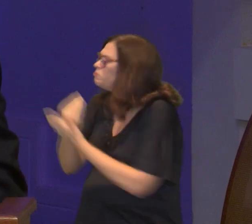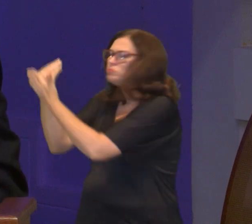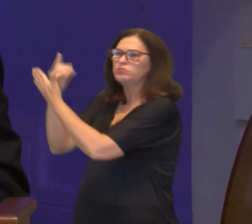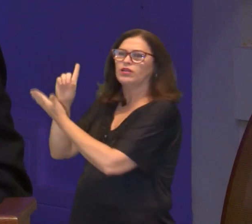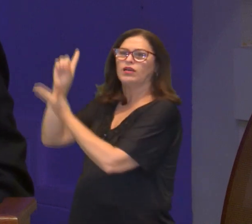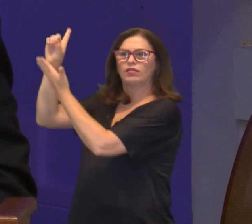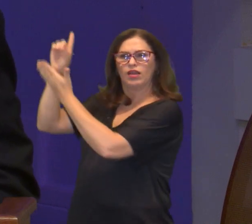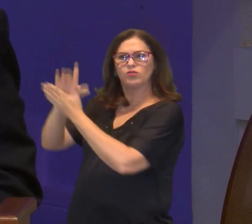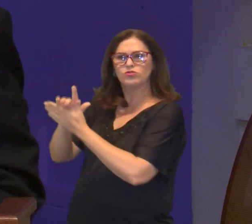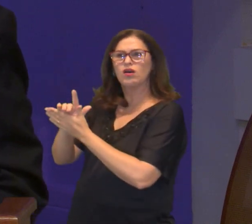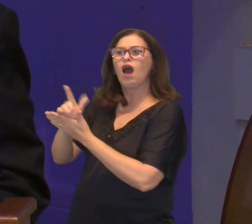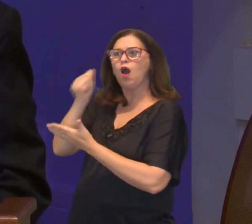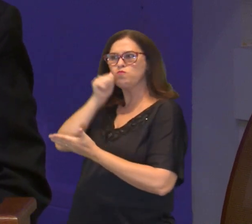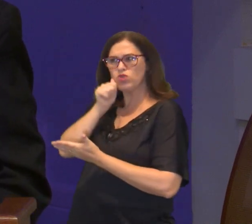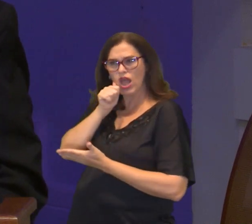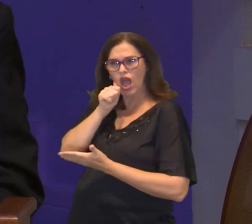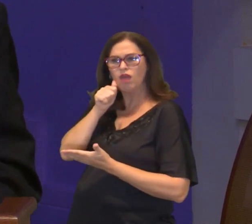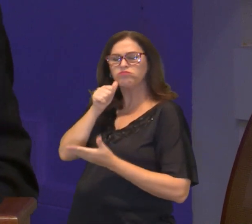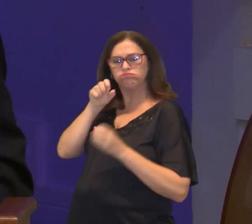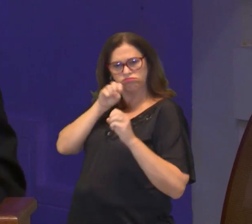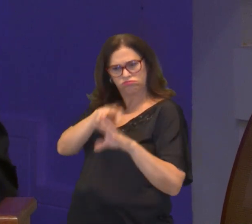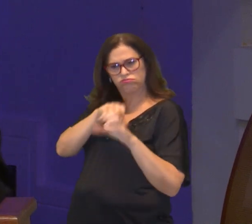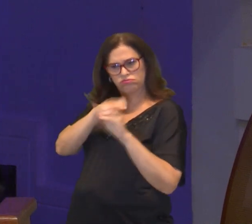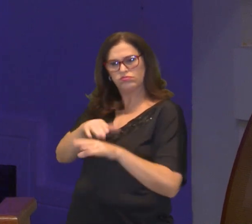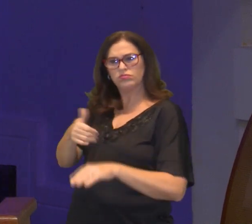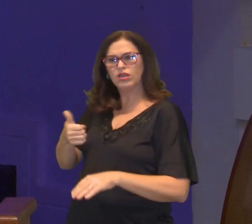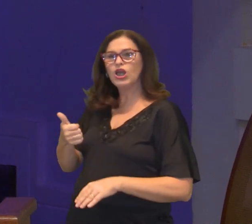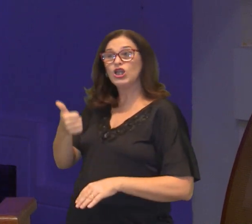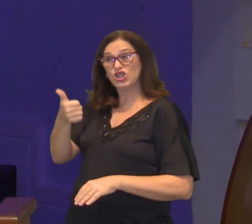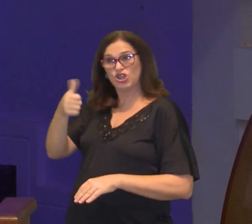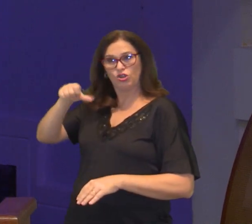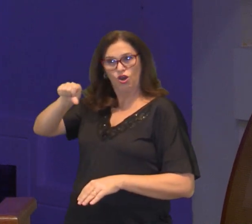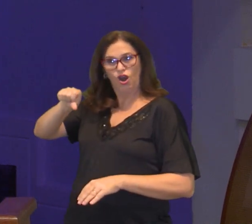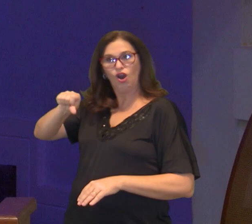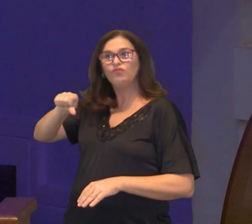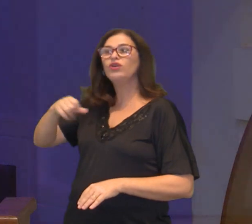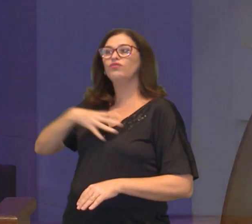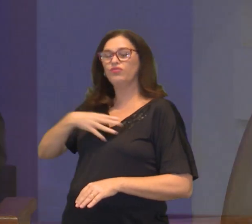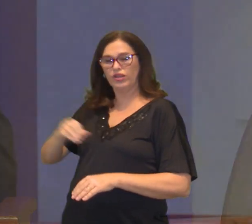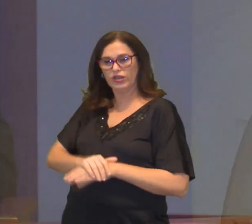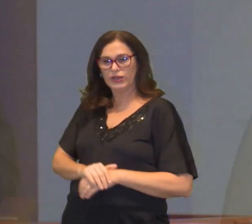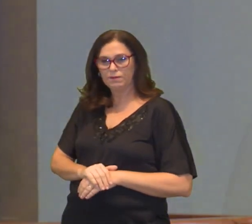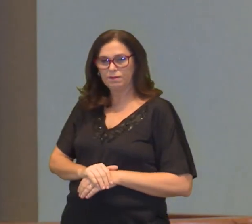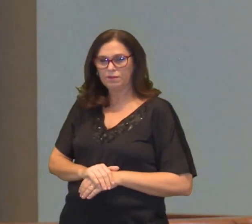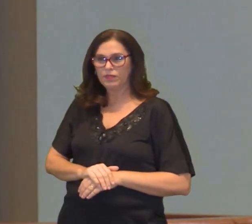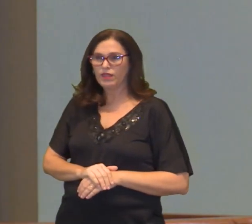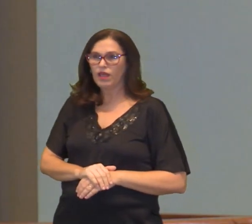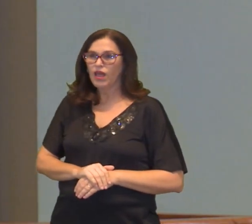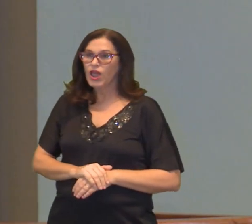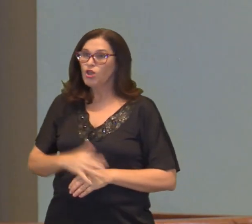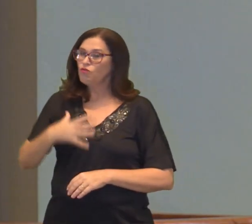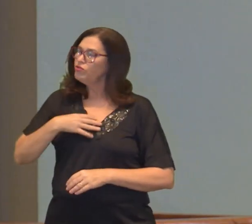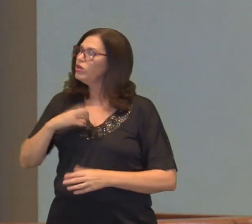Deus. E John Wesley resolveu viver esse tipo de